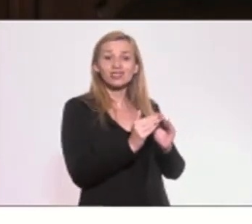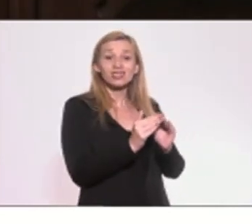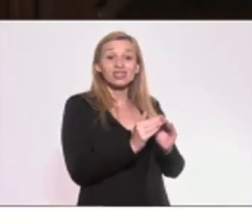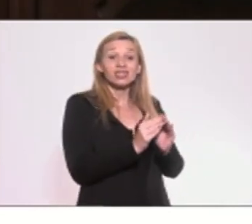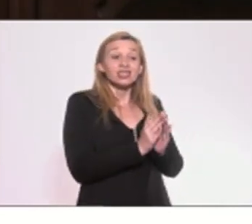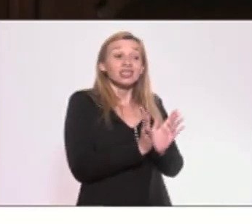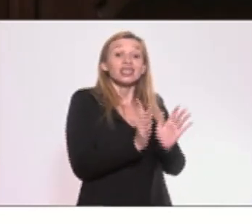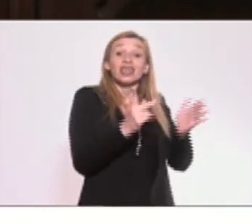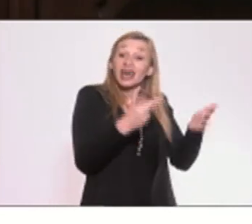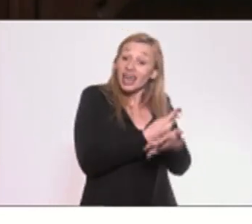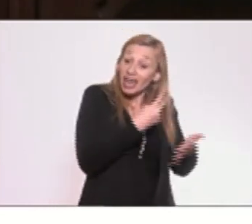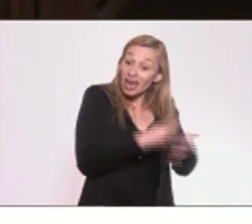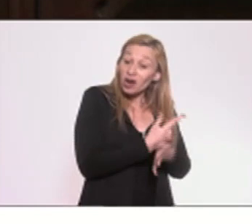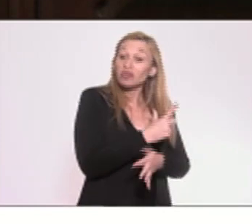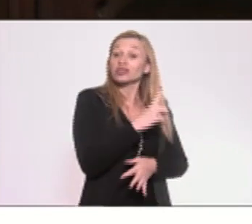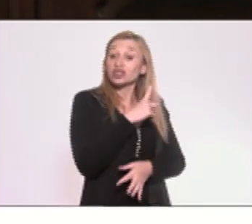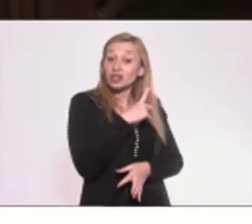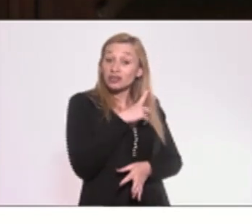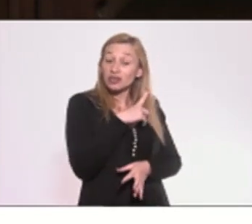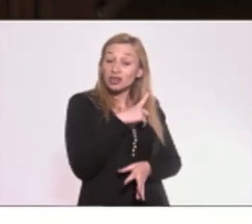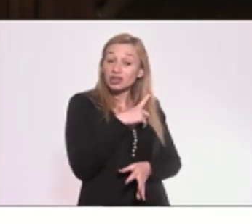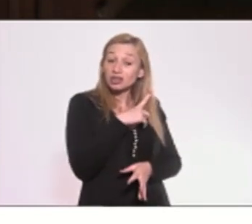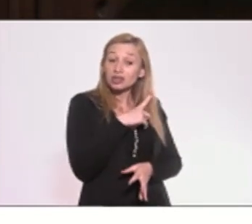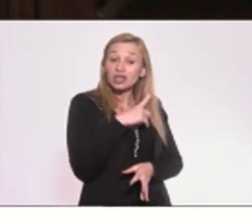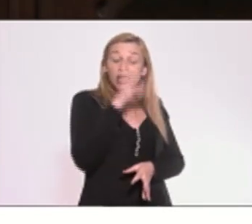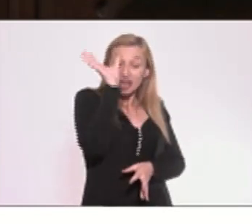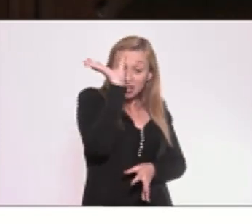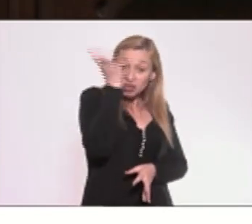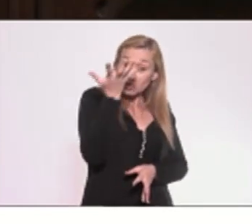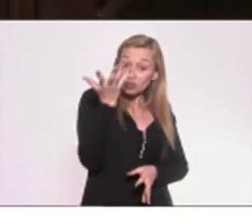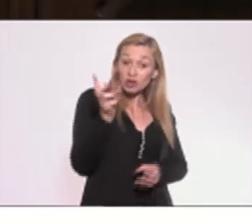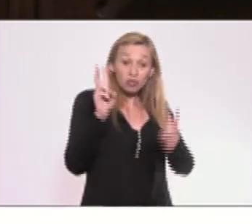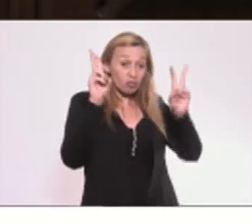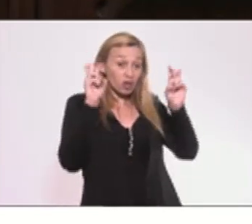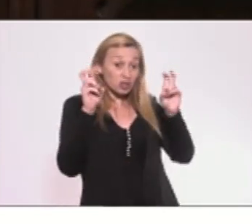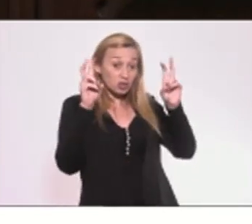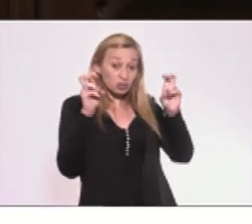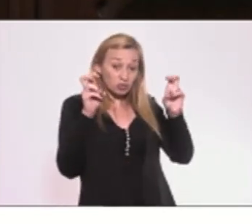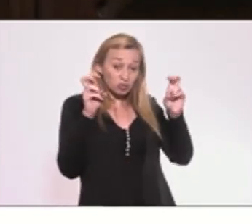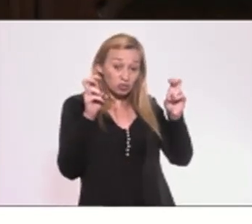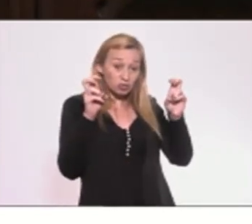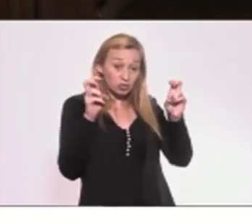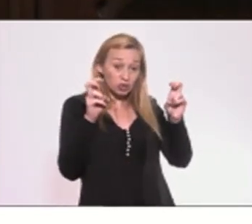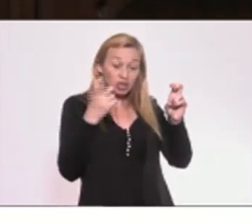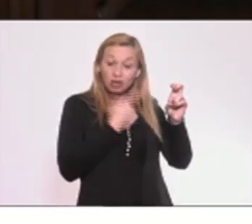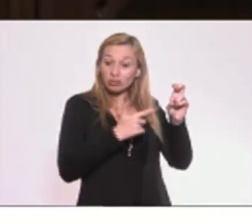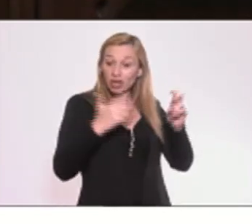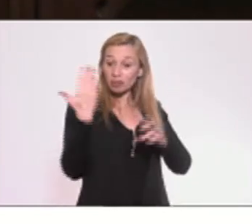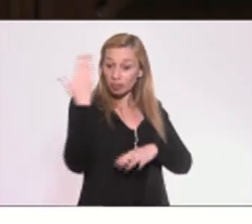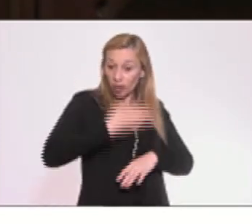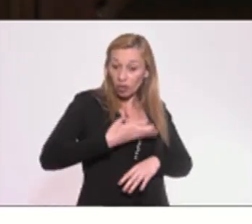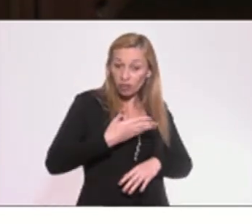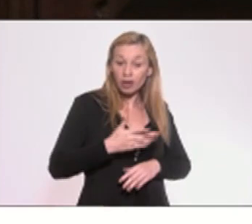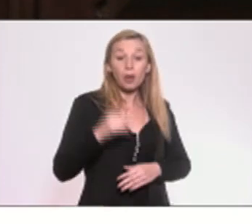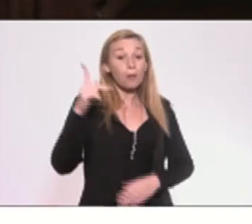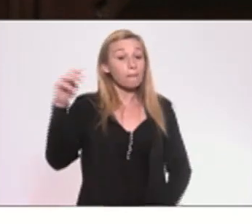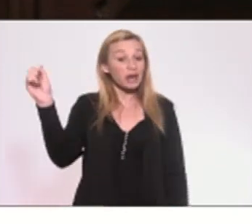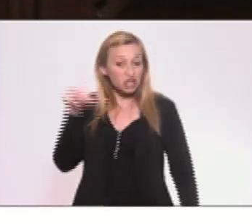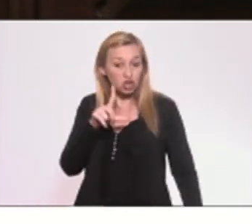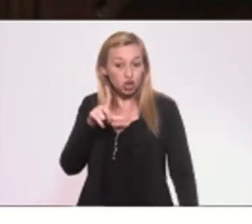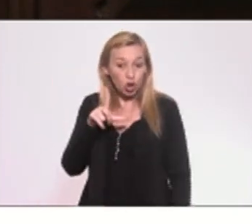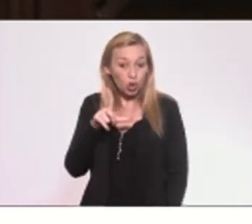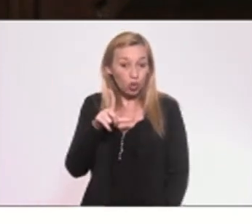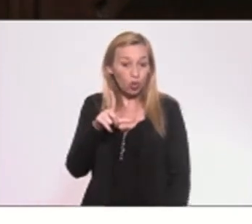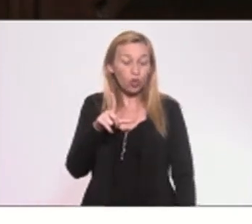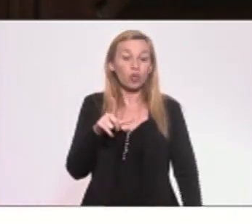sendo negligente por resolver essa situação anteriormente. Afinal de contas, o PSOL, e